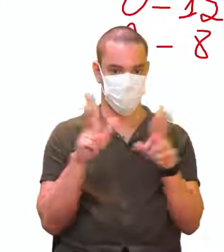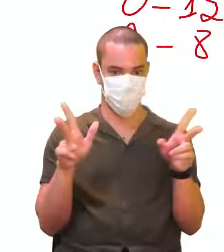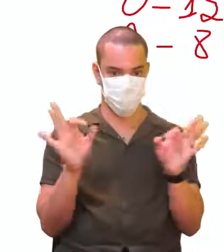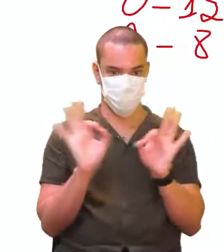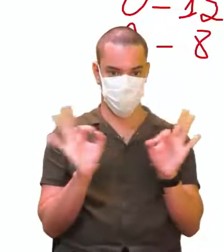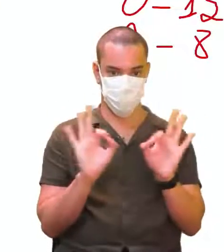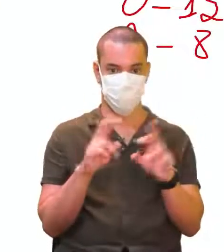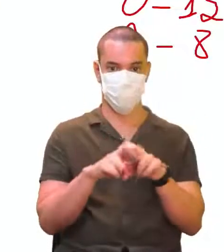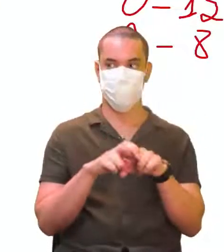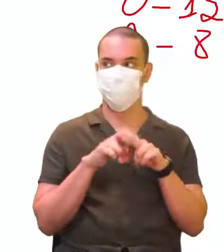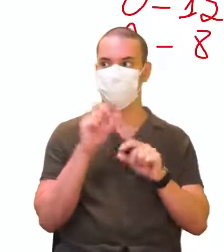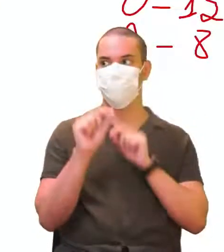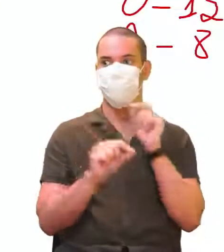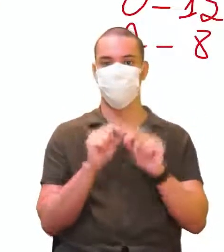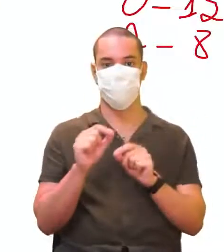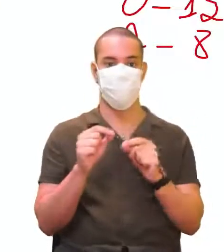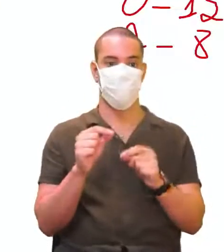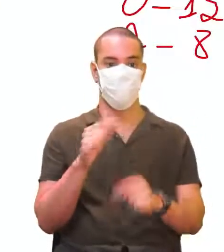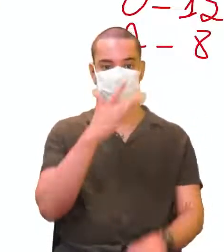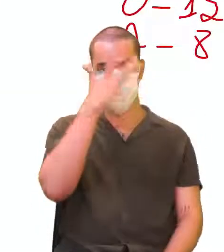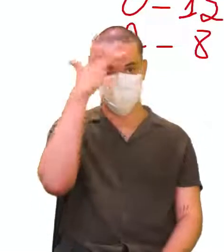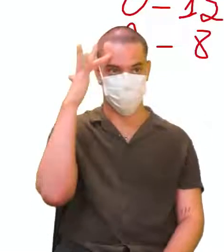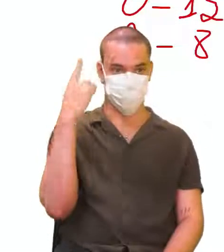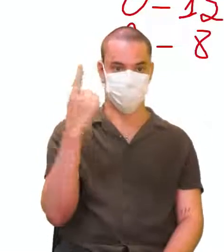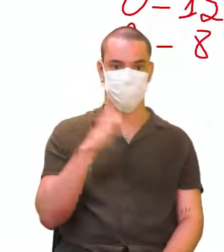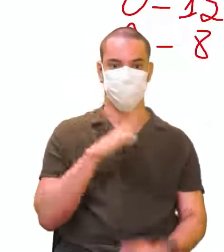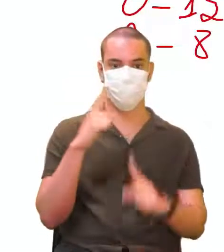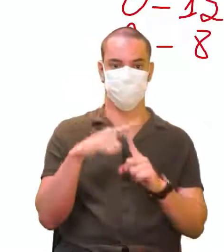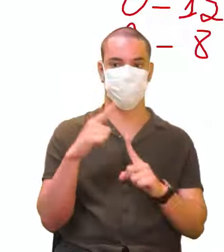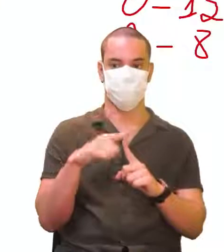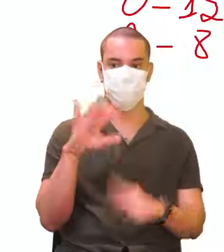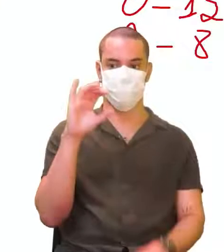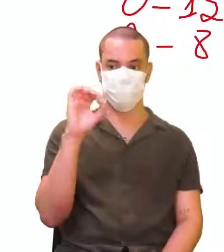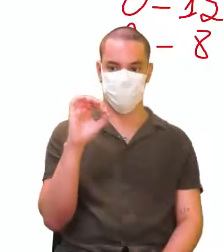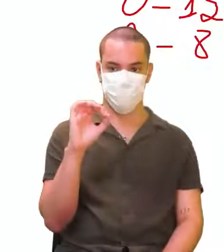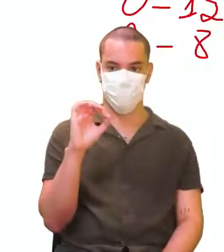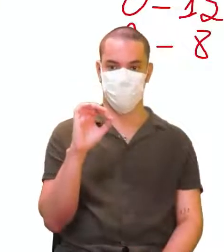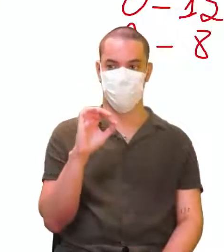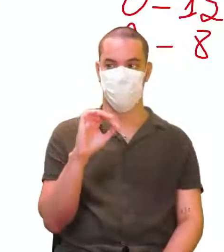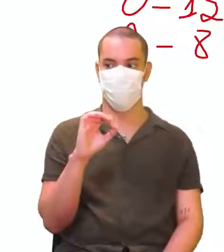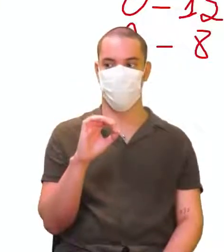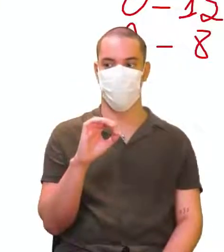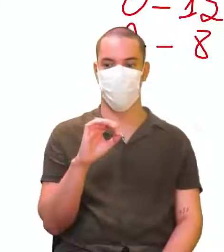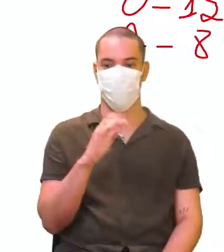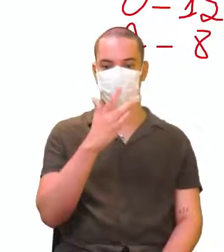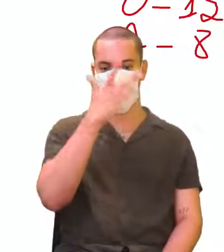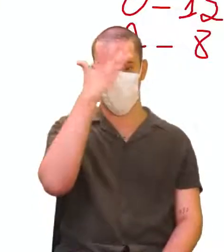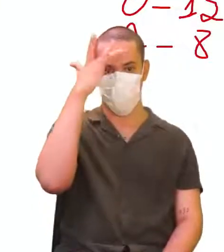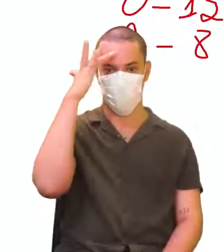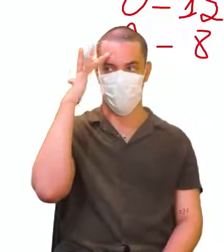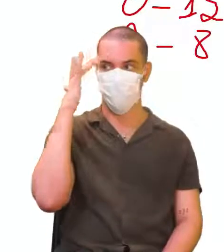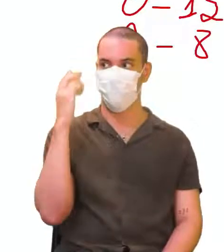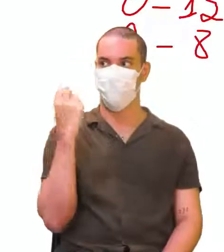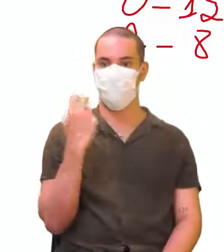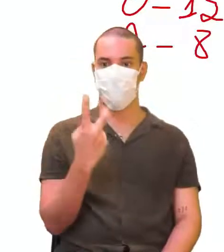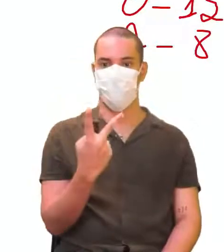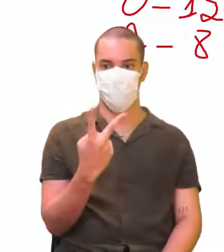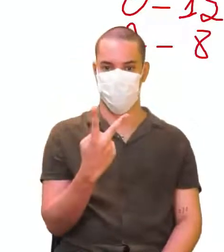Então, esse indivíduo, paciente 1, ele é do tipo sanguíneo O. O paciente